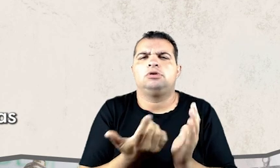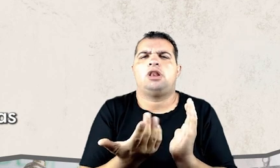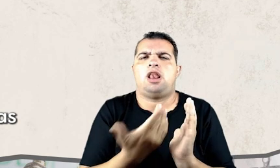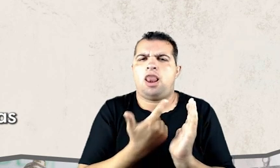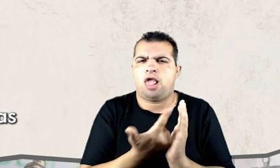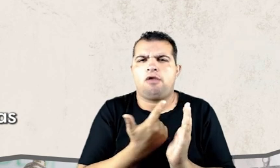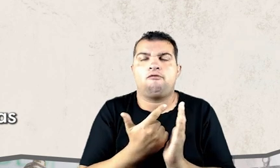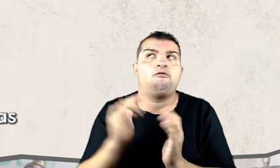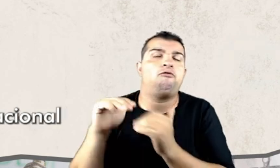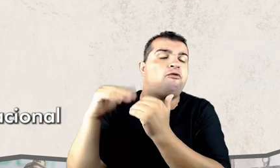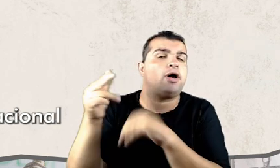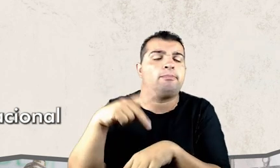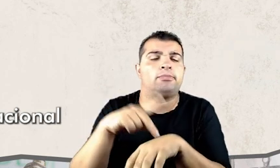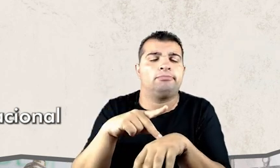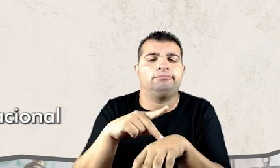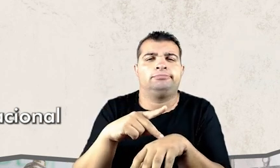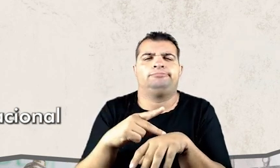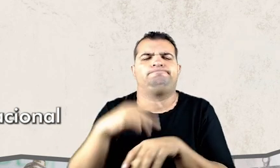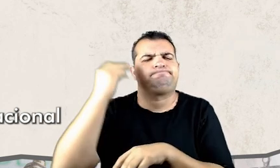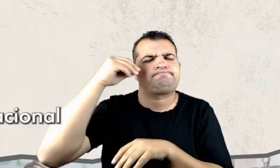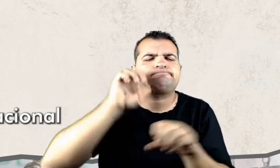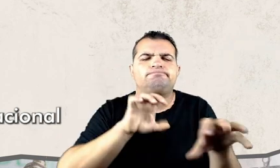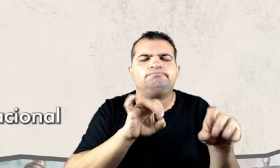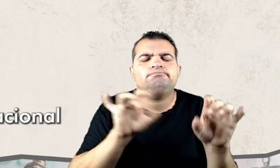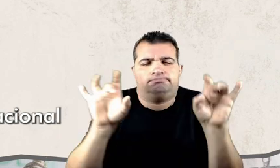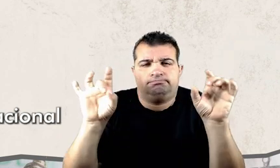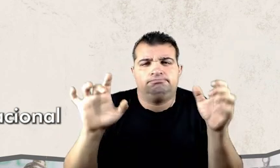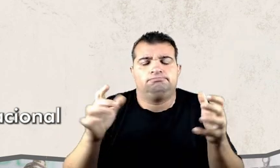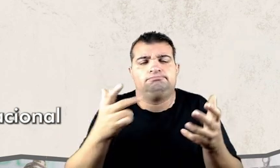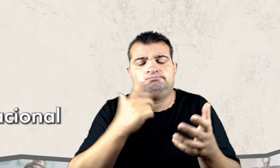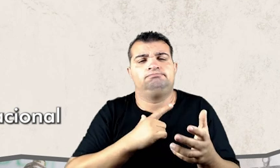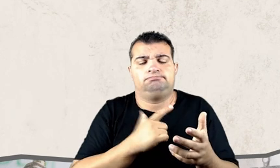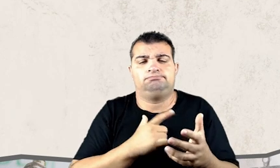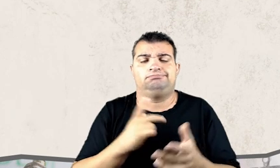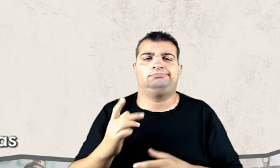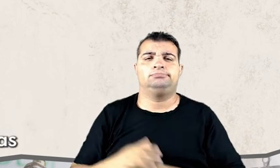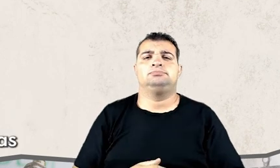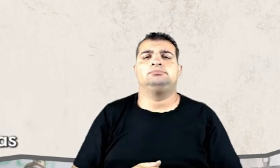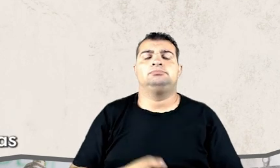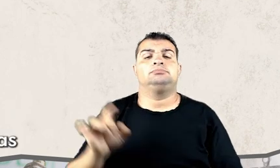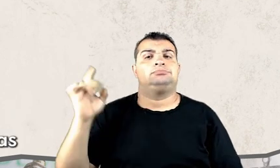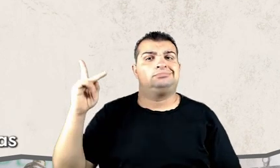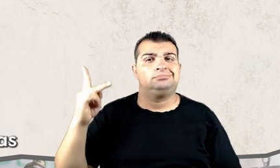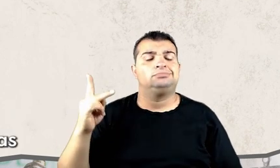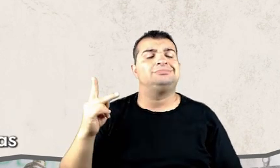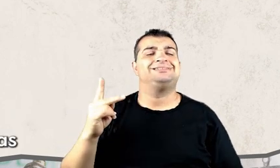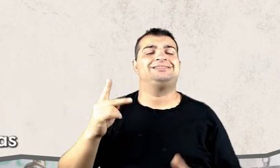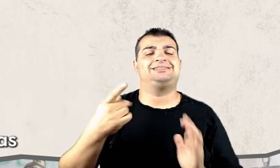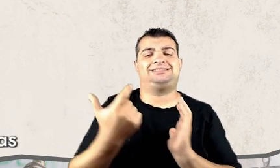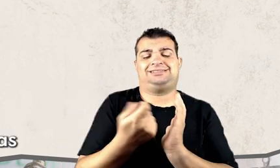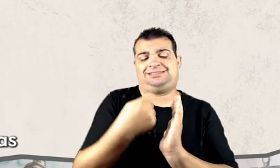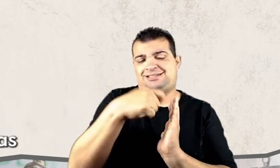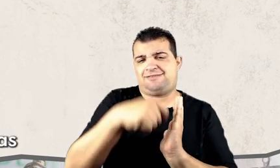obras clássicas estrangeiras da psicologia educacional especificamente. Eles